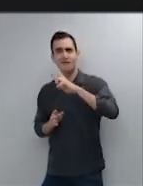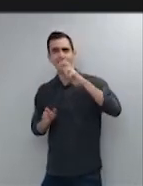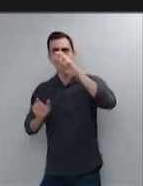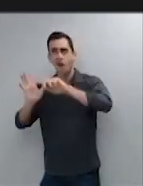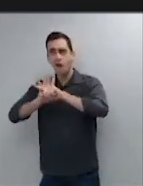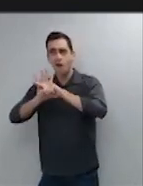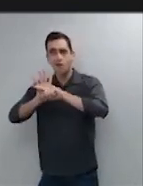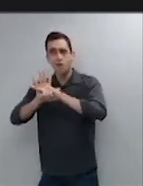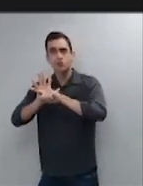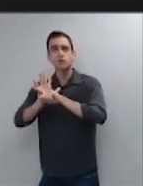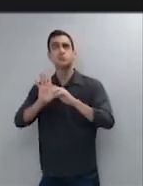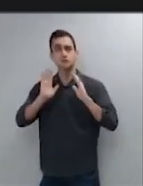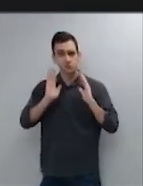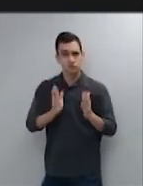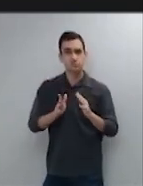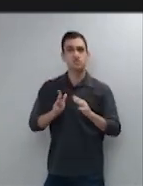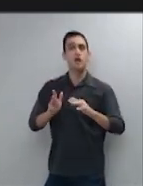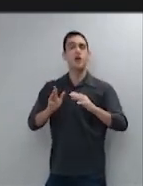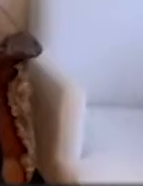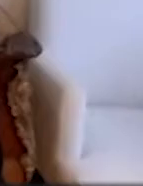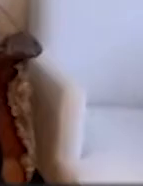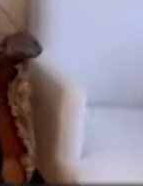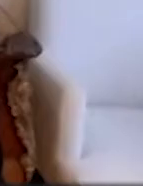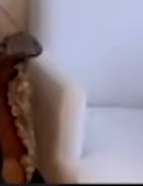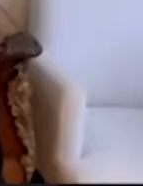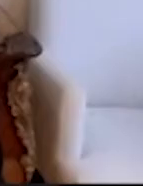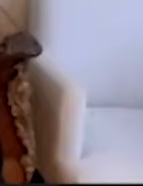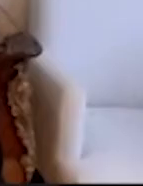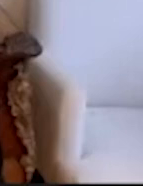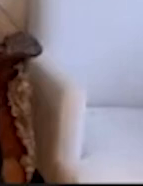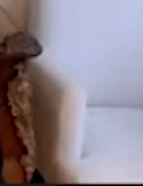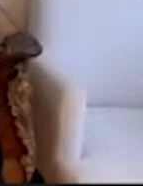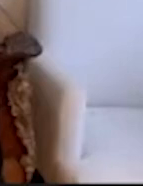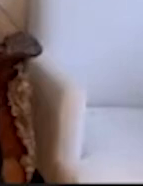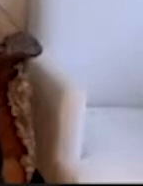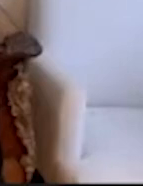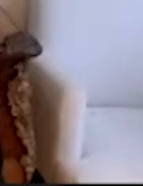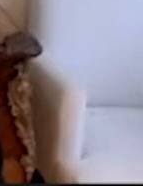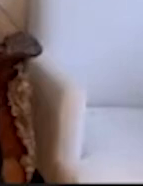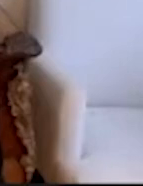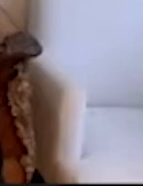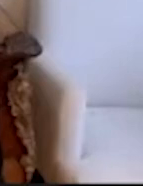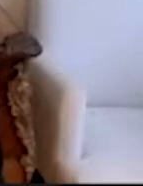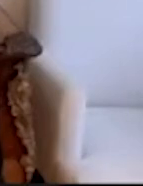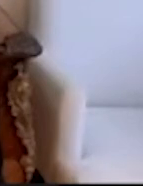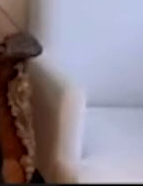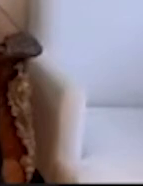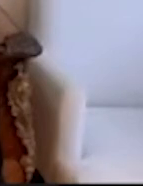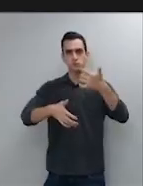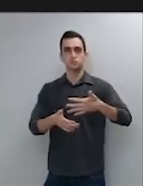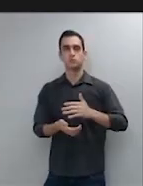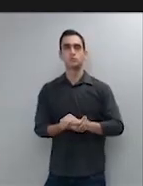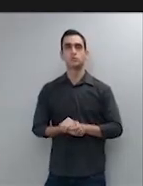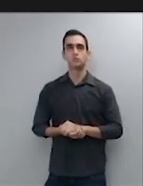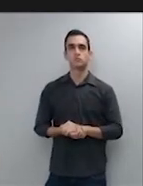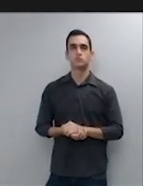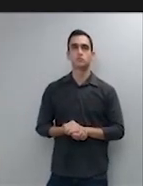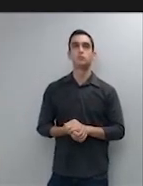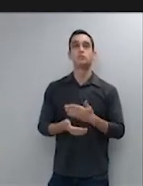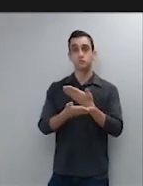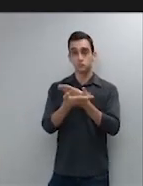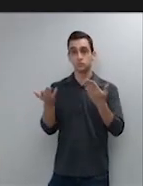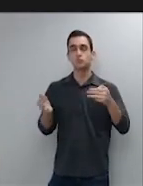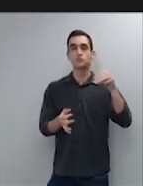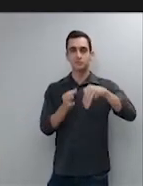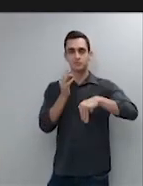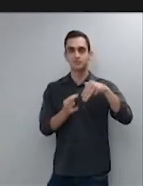ação penal até a conclusão de perícia do computador apreendido com o delator Durval Barbosa em 2008, ou até que a